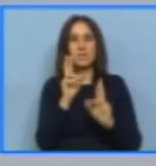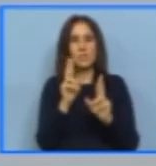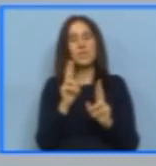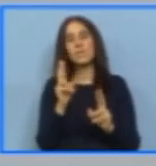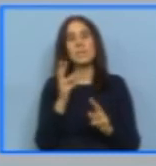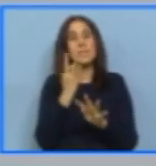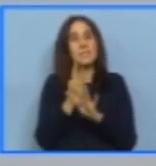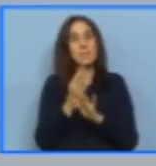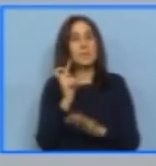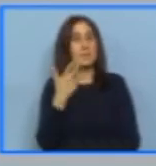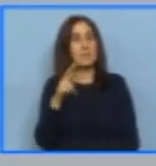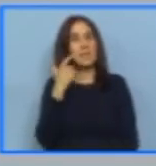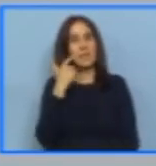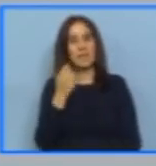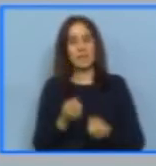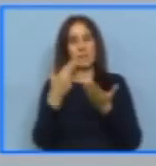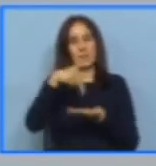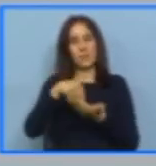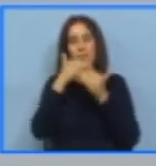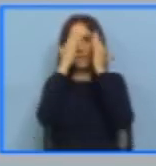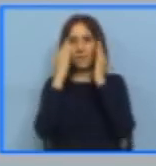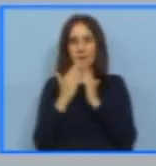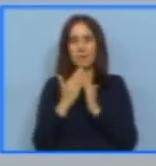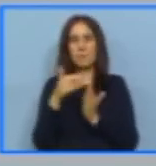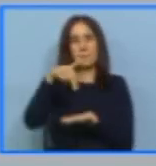a celebração do centenário das aparições de Fátima com a